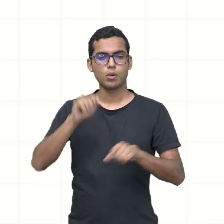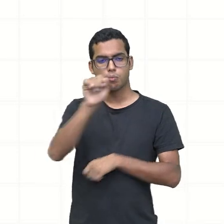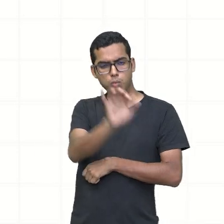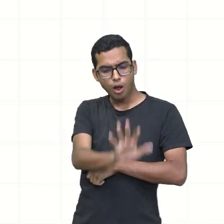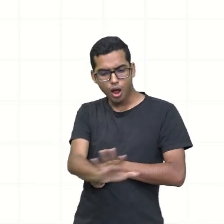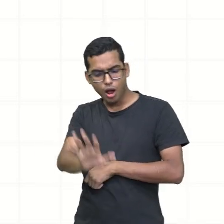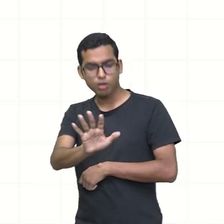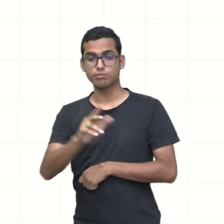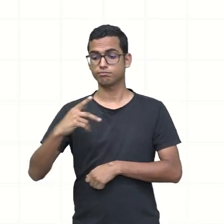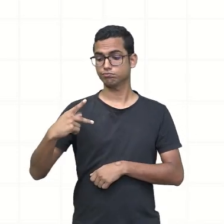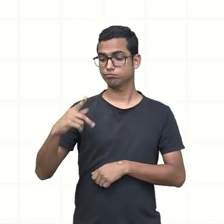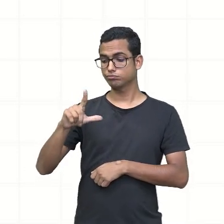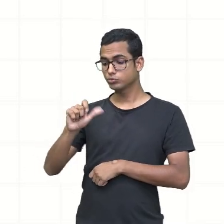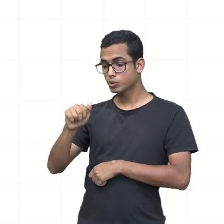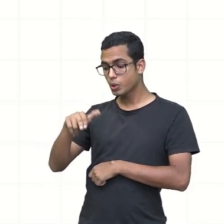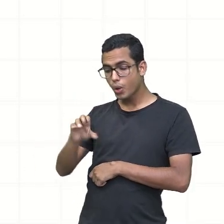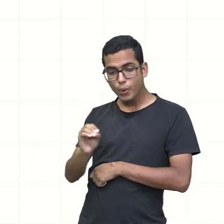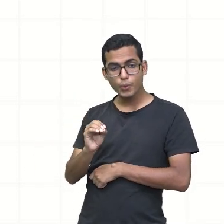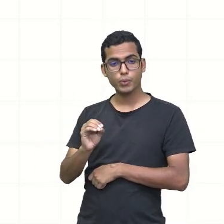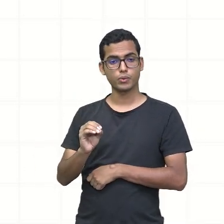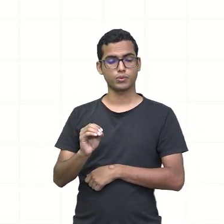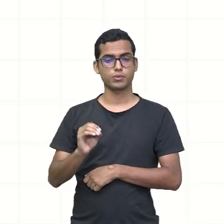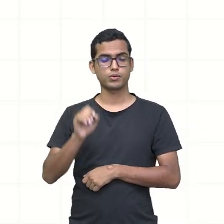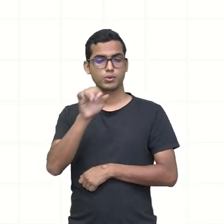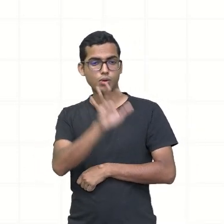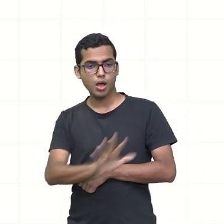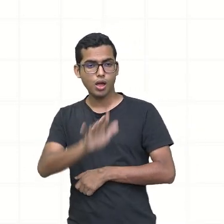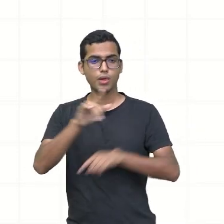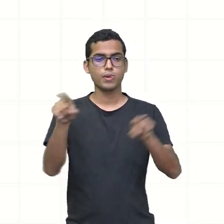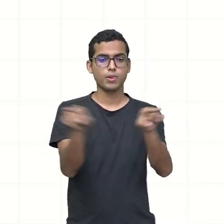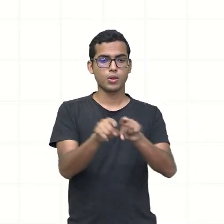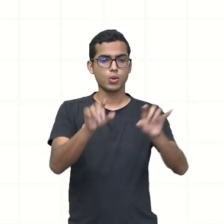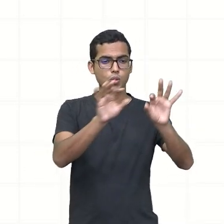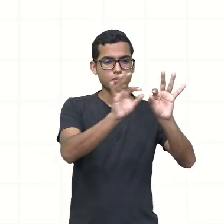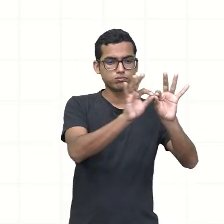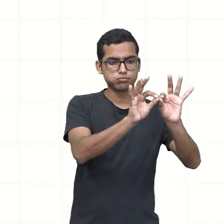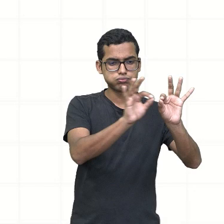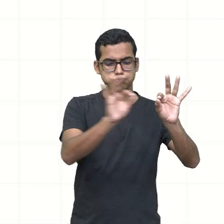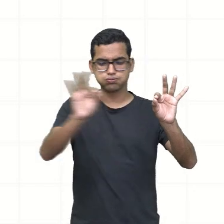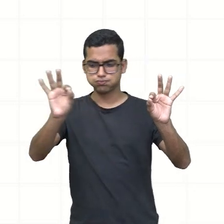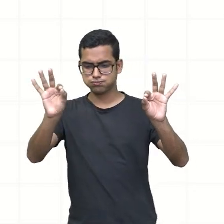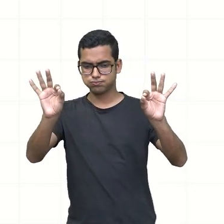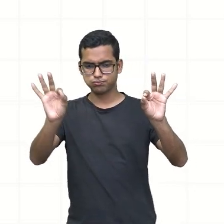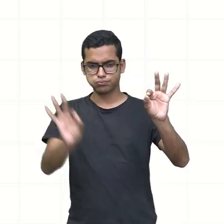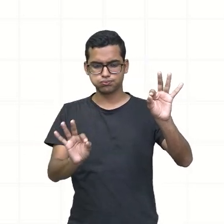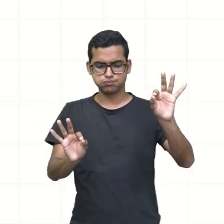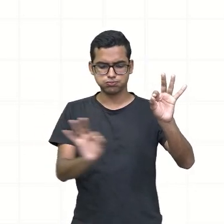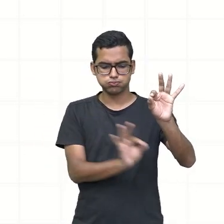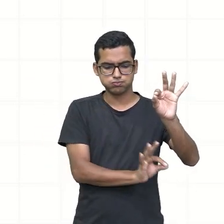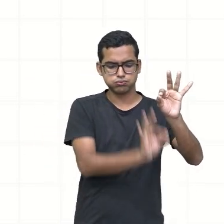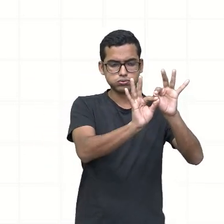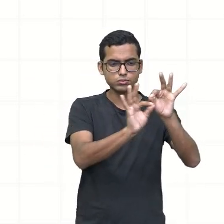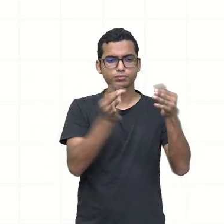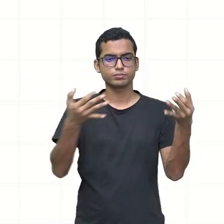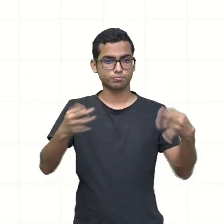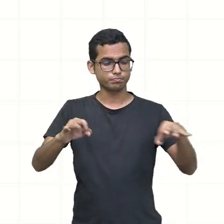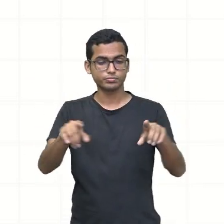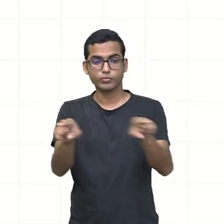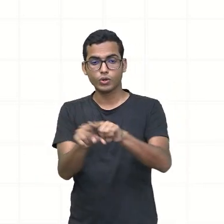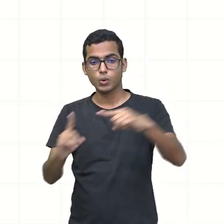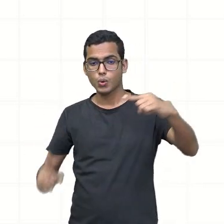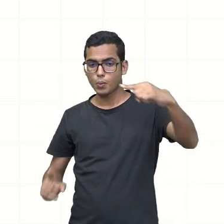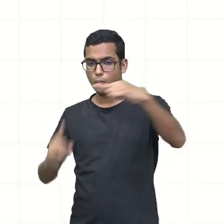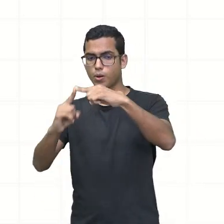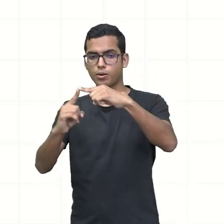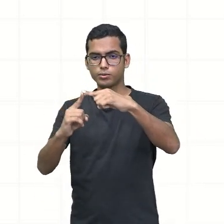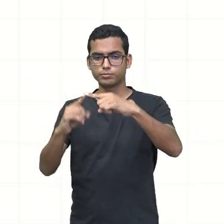espaço compreendido entre suas arestas. Tá legal? Na questão anterior, nós vimos que esse segmento aqui, ó, que